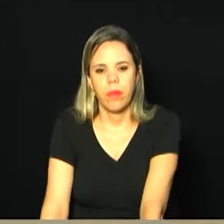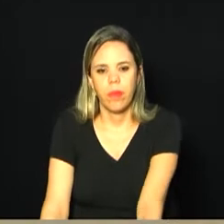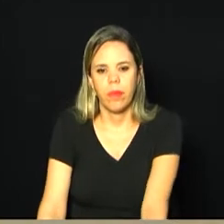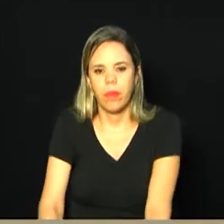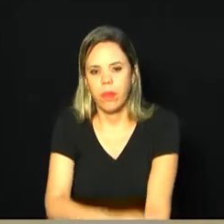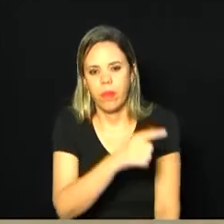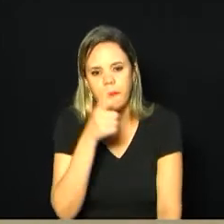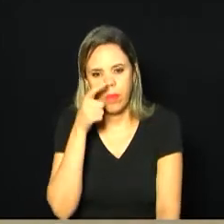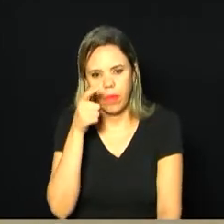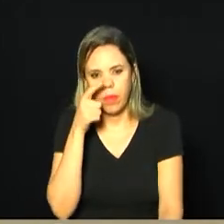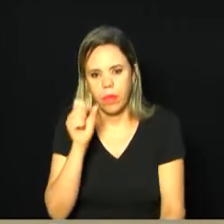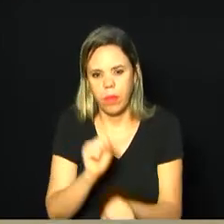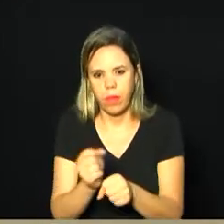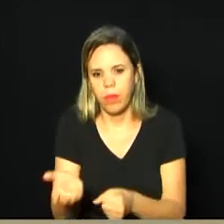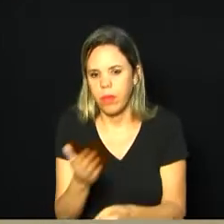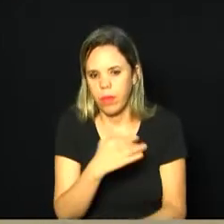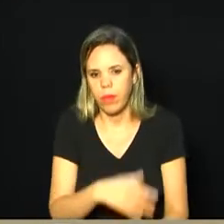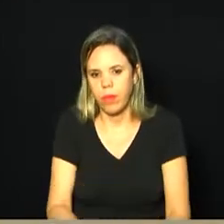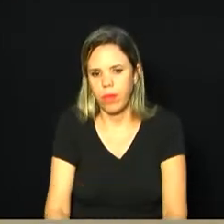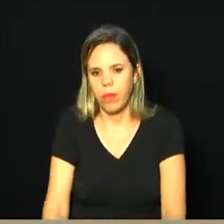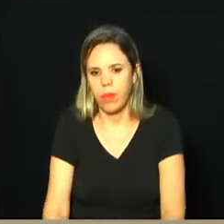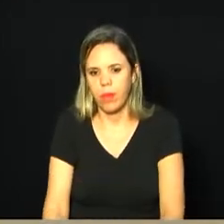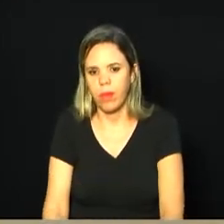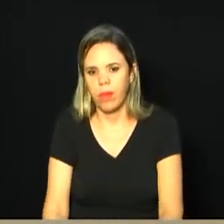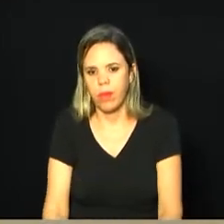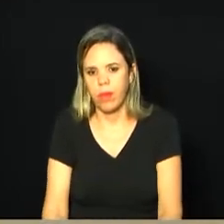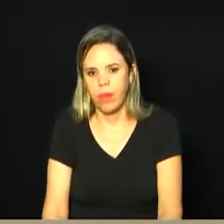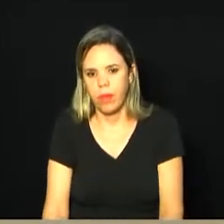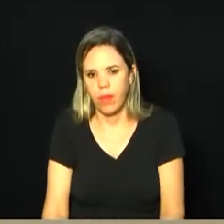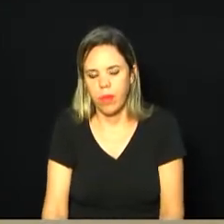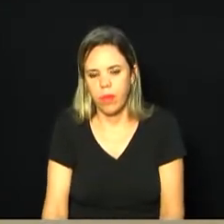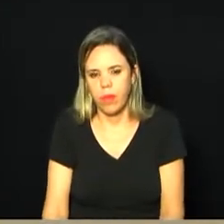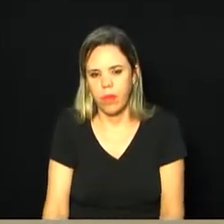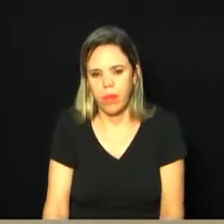assistir espera o celular não é legal